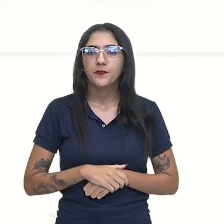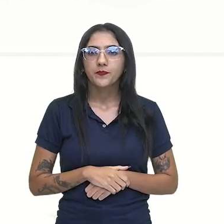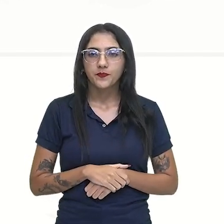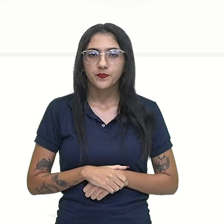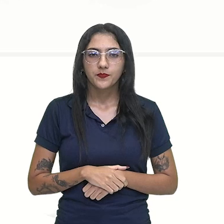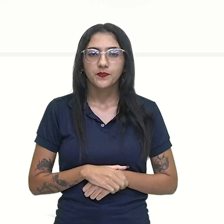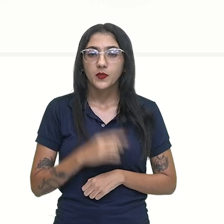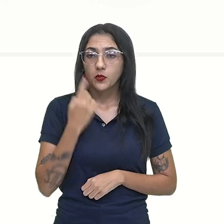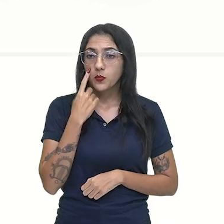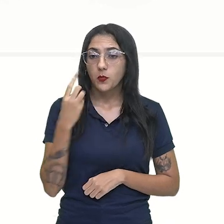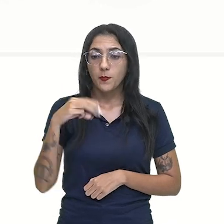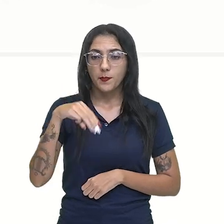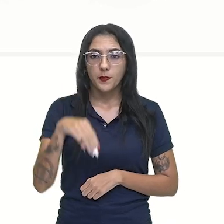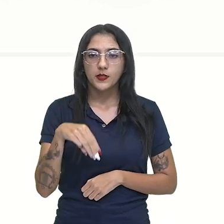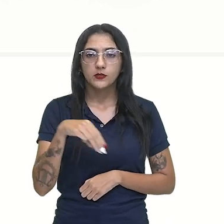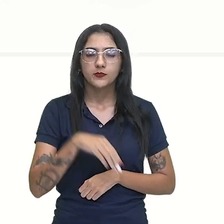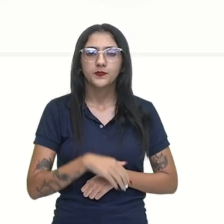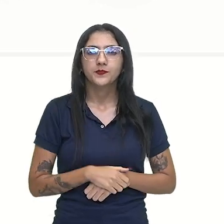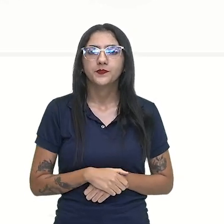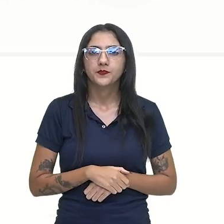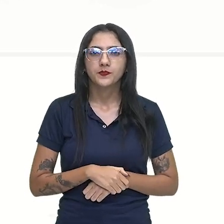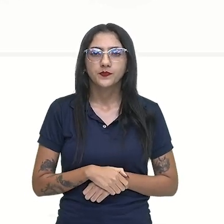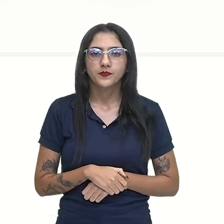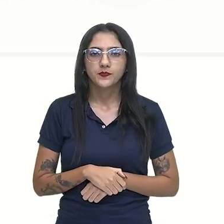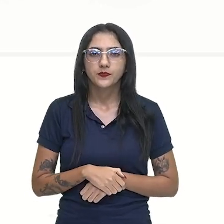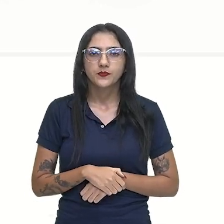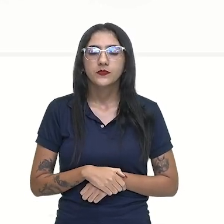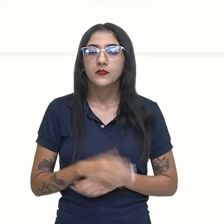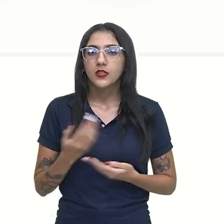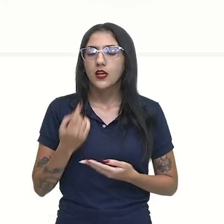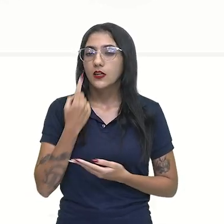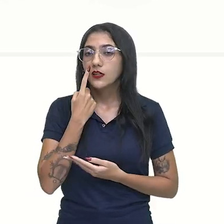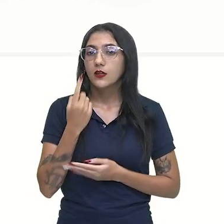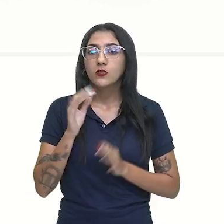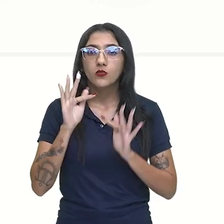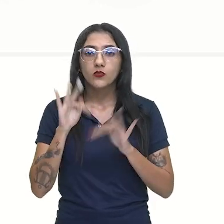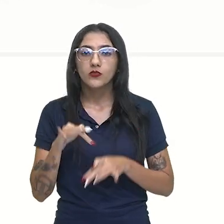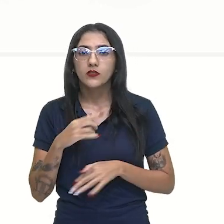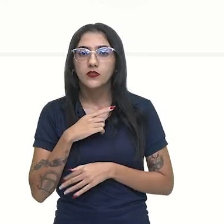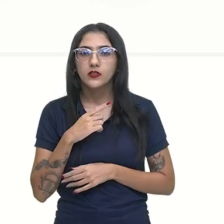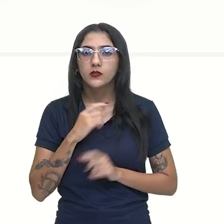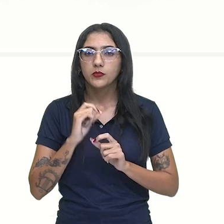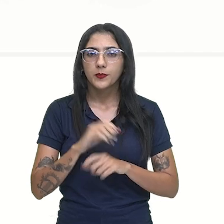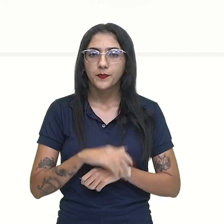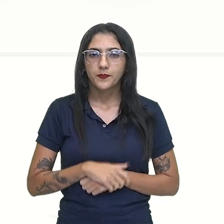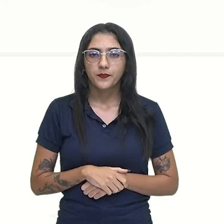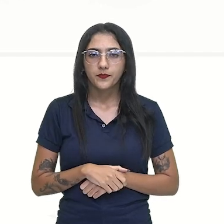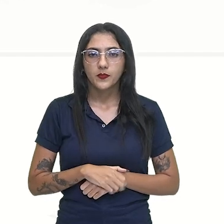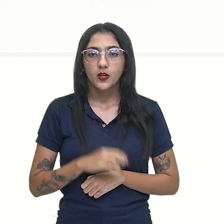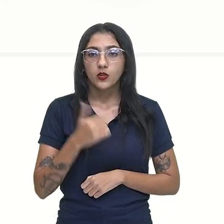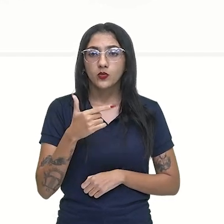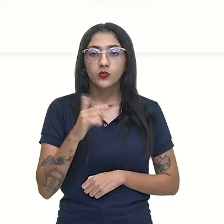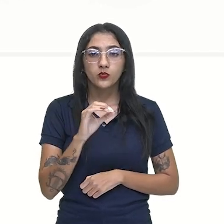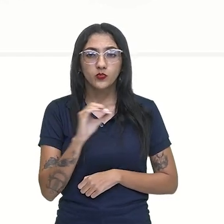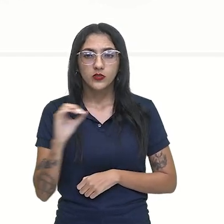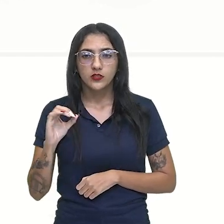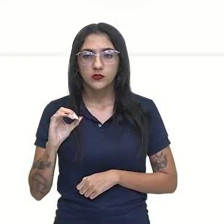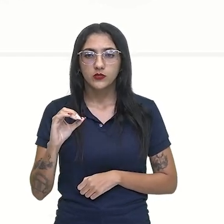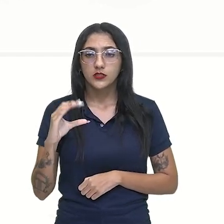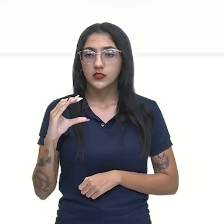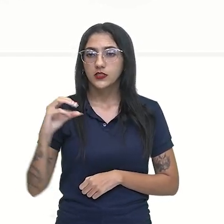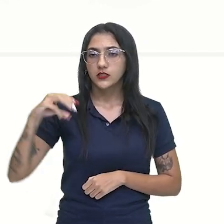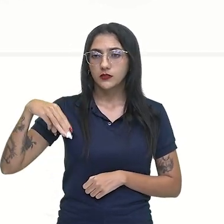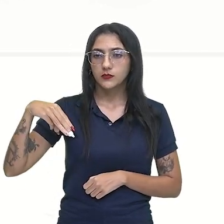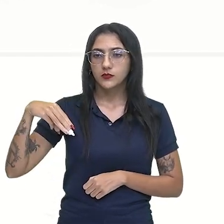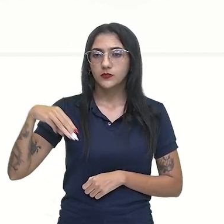2 metros, né? Então aqui no final eu vou ter o quê? 200 centímetros, não